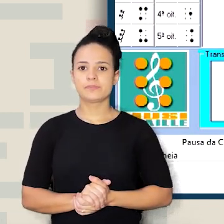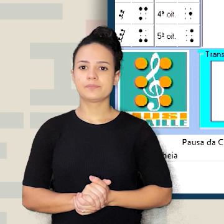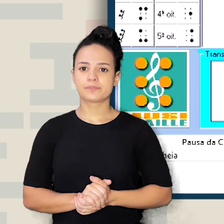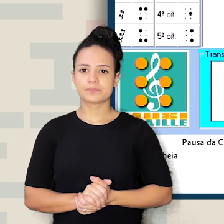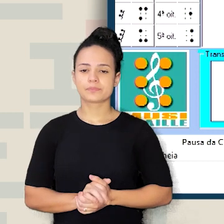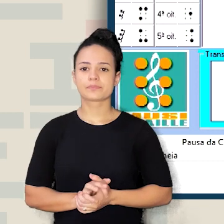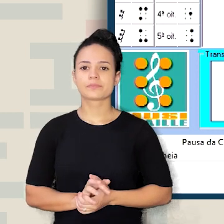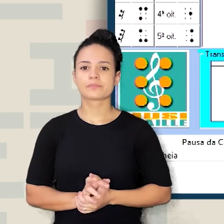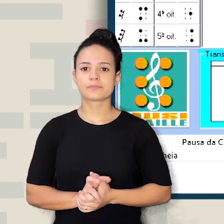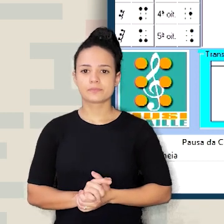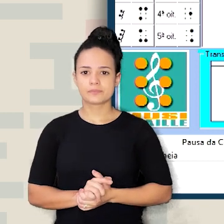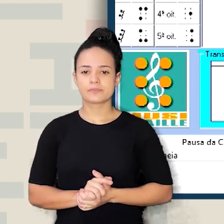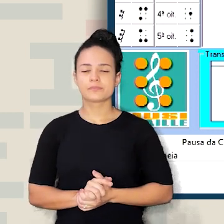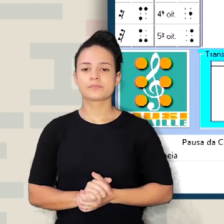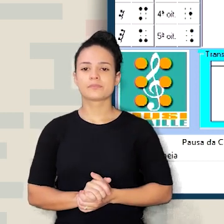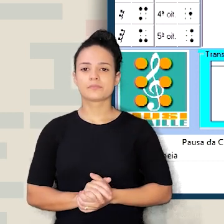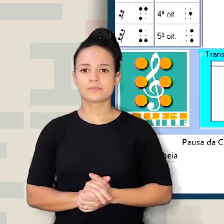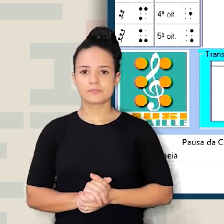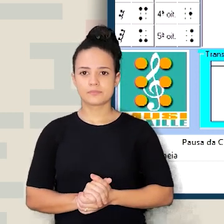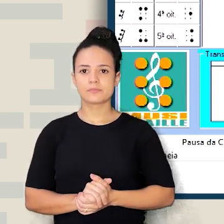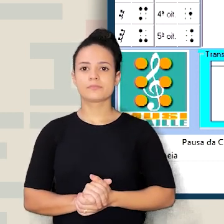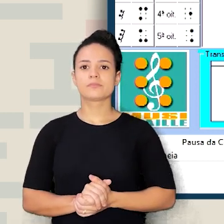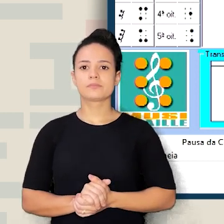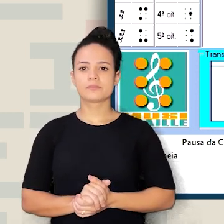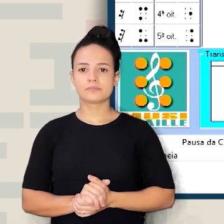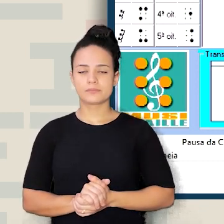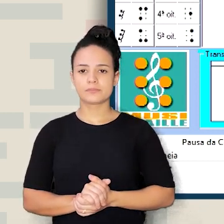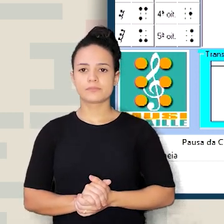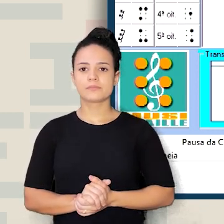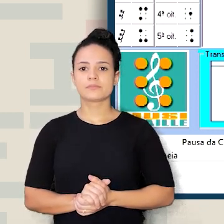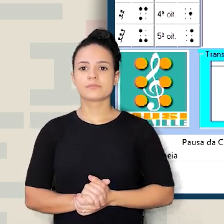Vamos ouvir, apertar o atalho aqui pra gente ouvir.